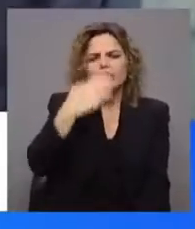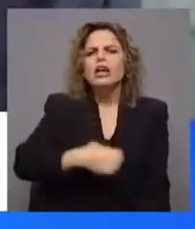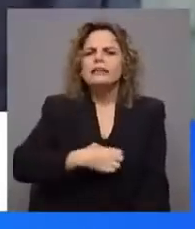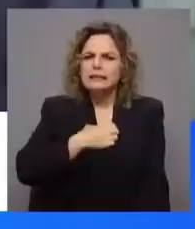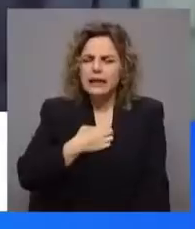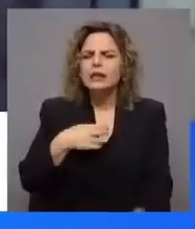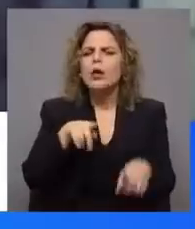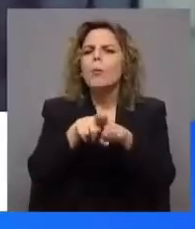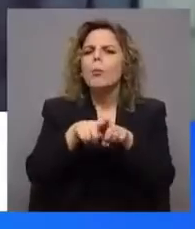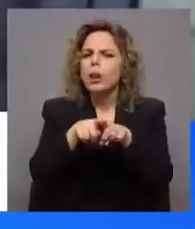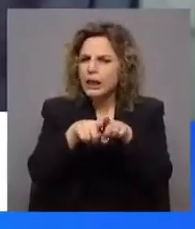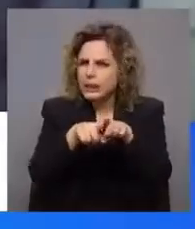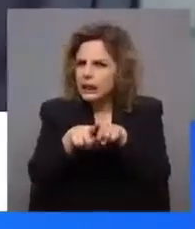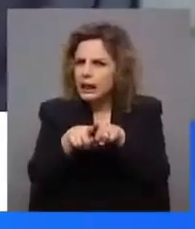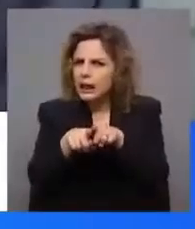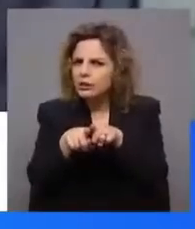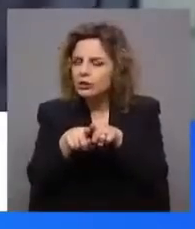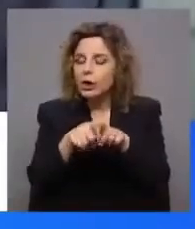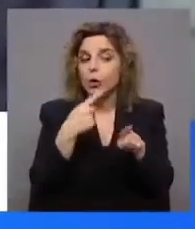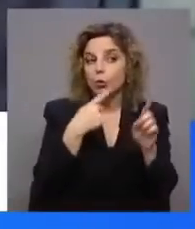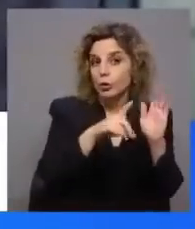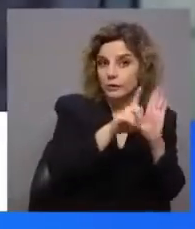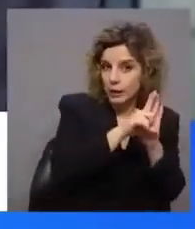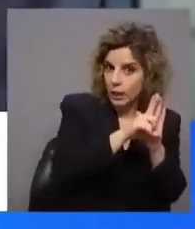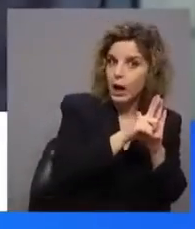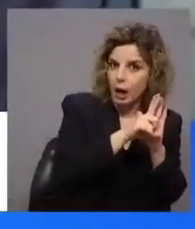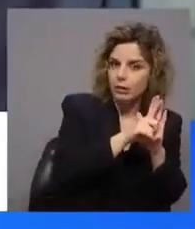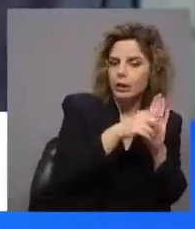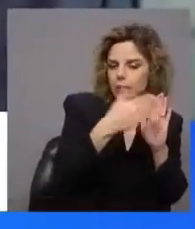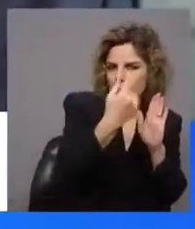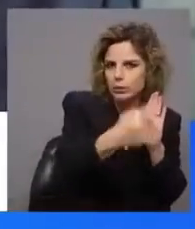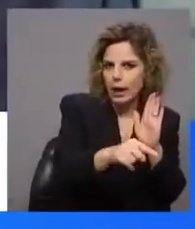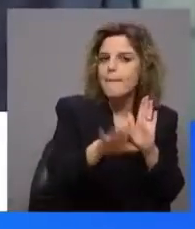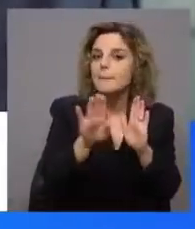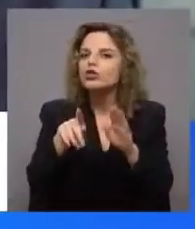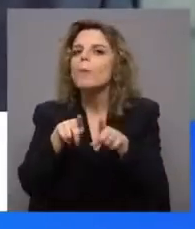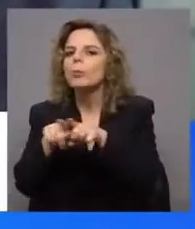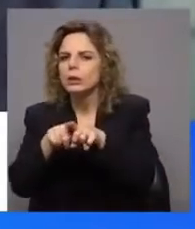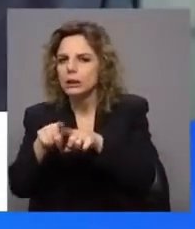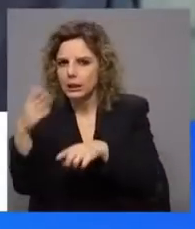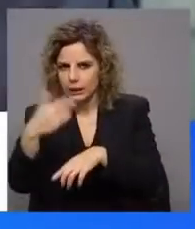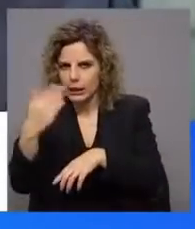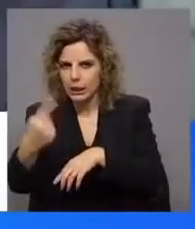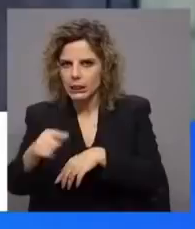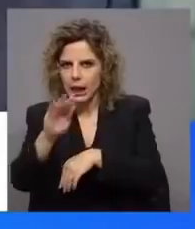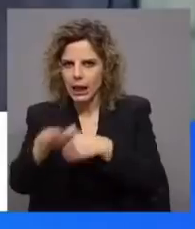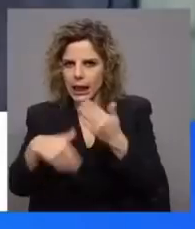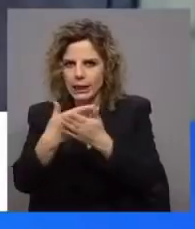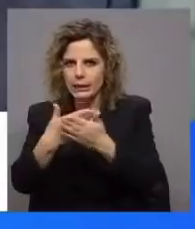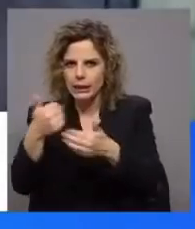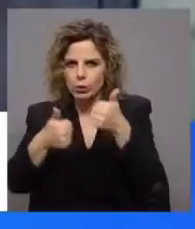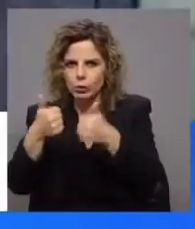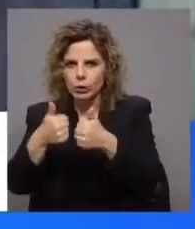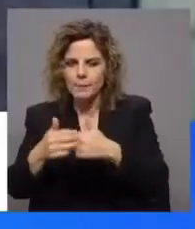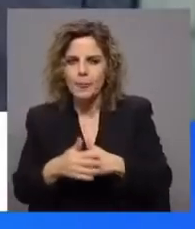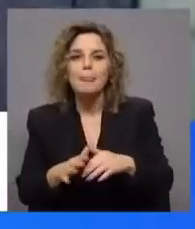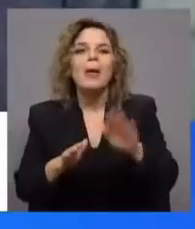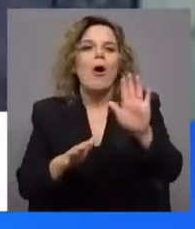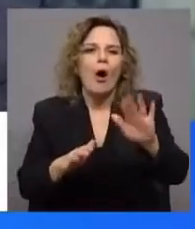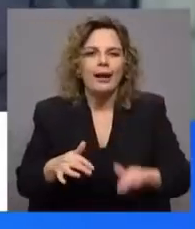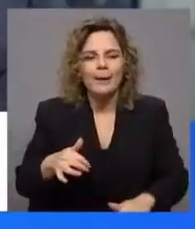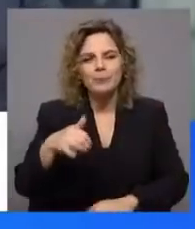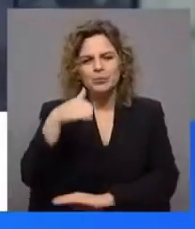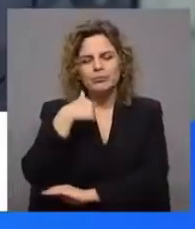digo legais, porque essas têm-nas evidentemente, mas tem condições políticas para se candidatar? Olha, eu